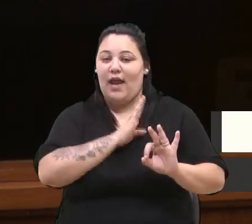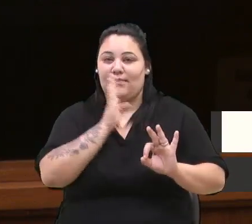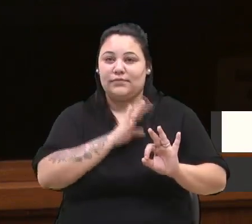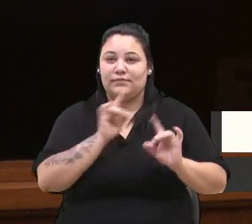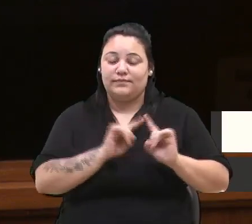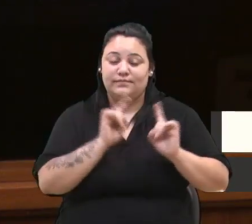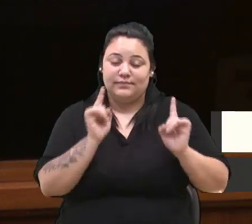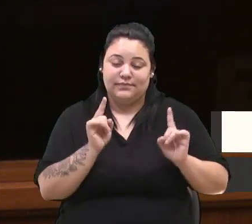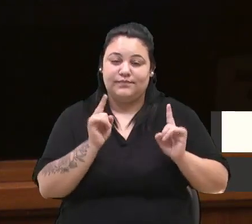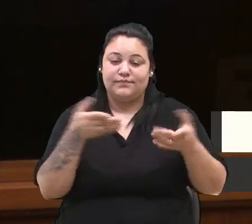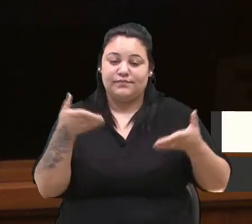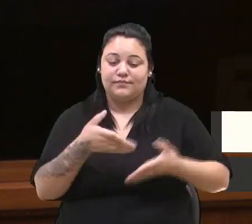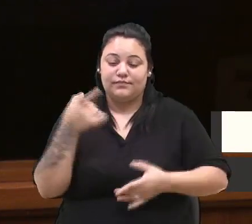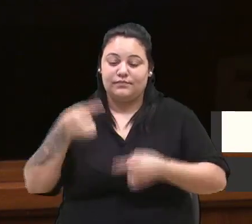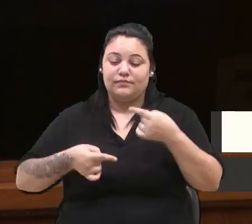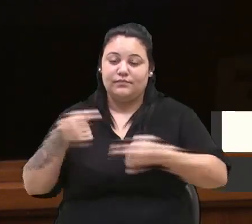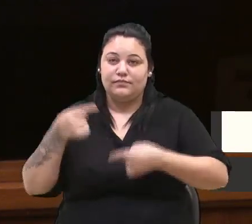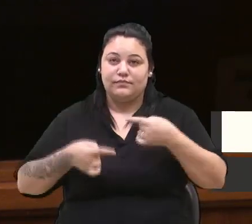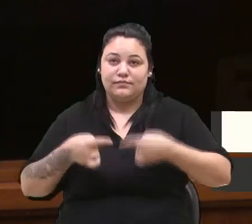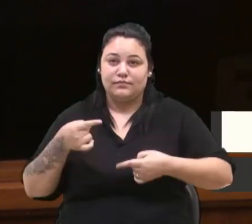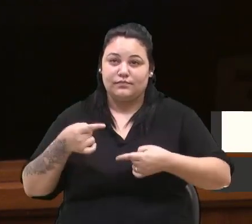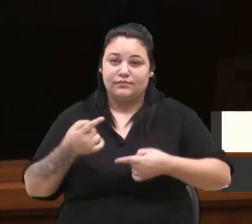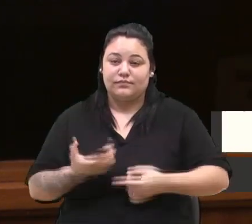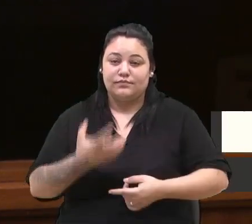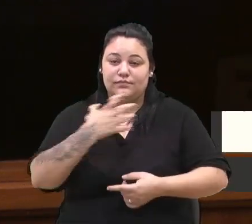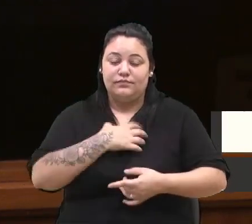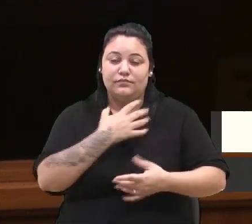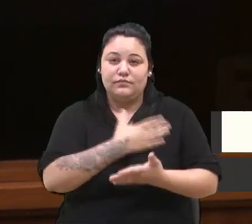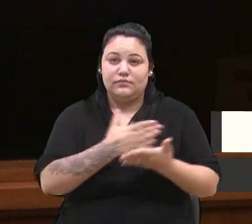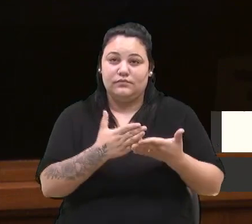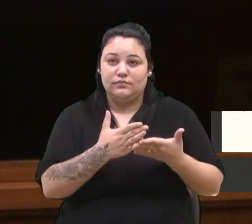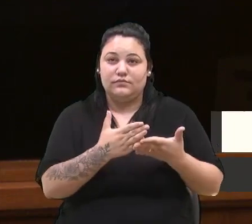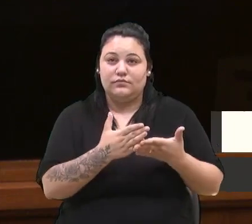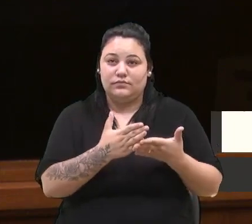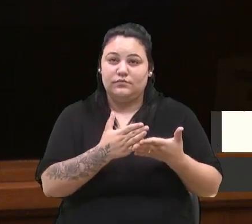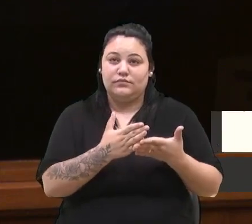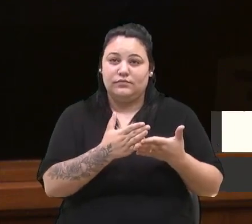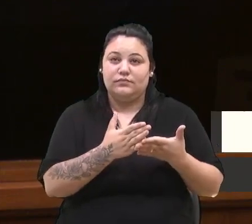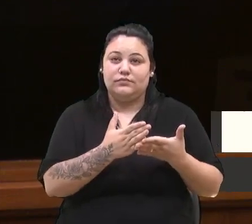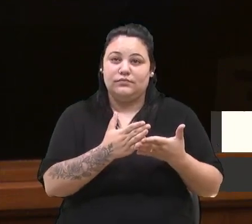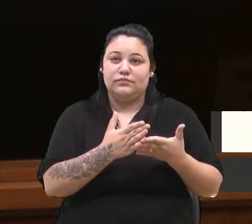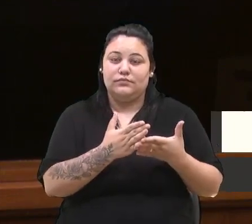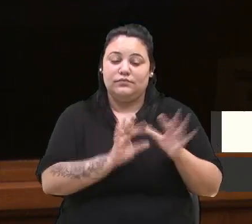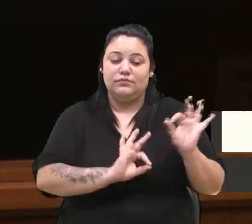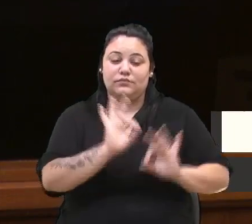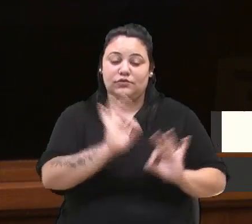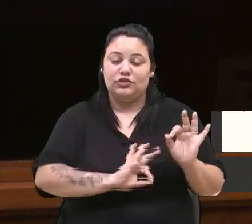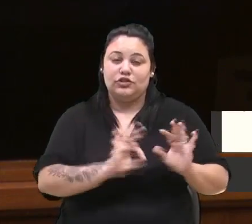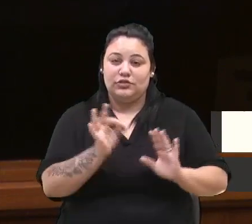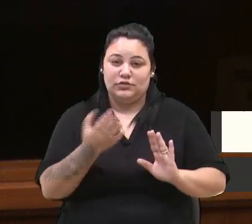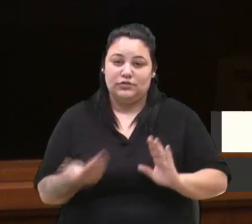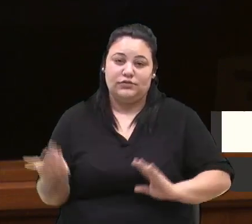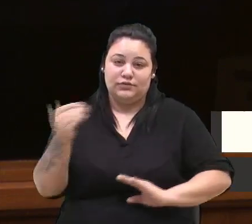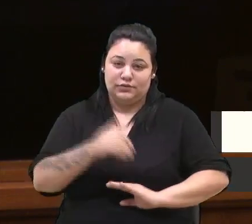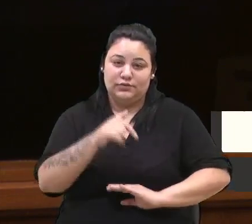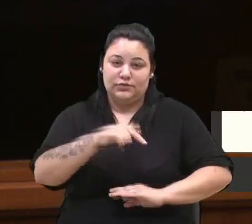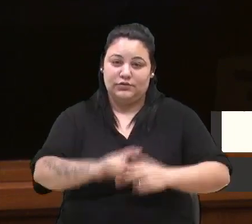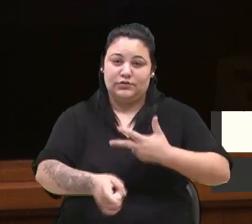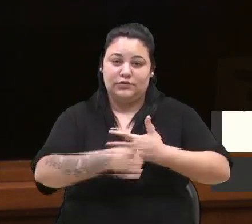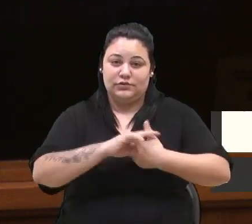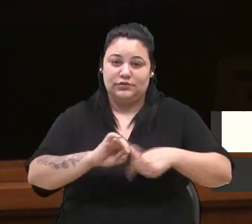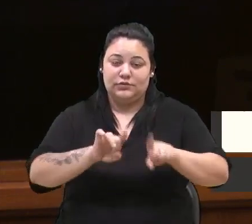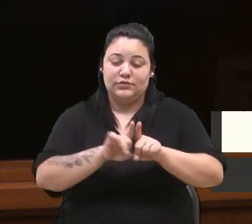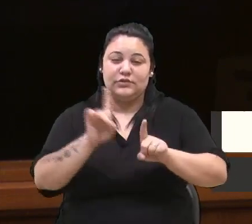fruto, né, esse debate aqui da forma como esse processo veio, esse projeto de lei veio pelo Executivo,